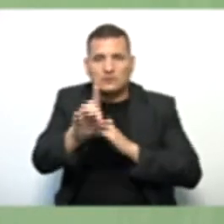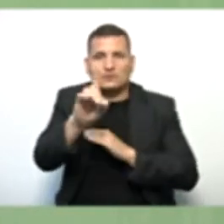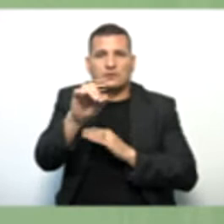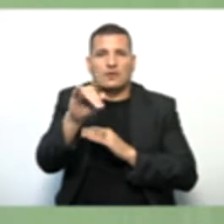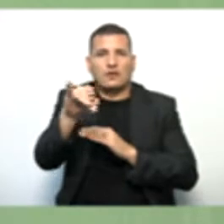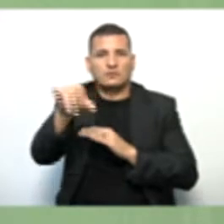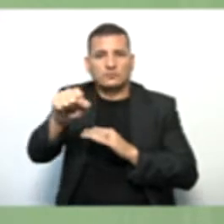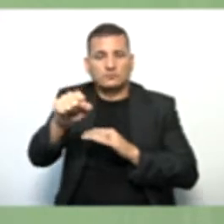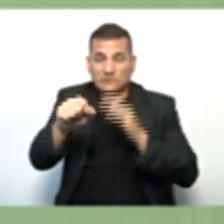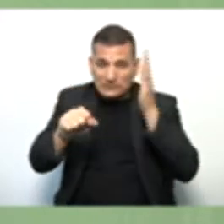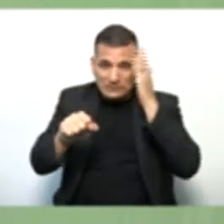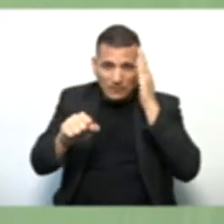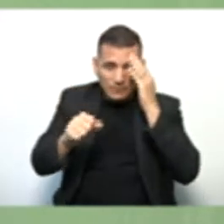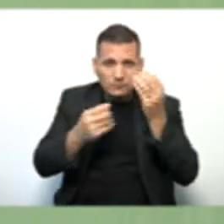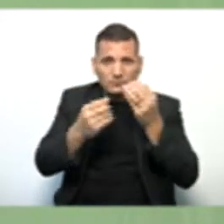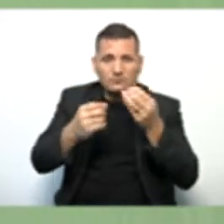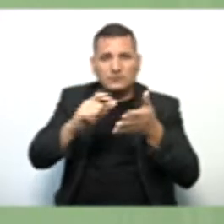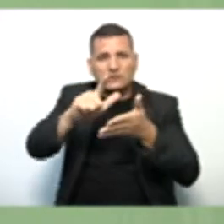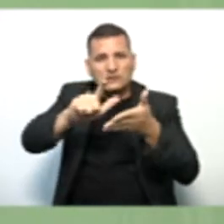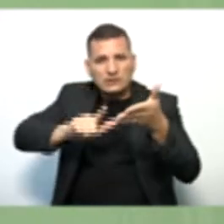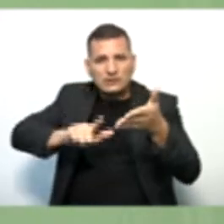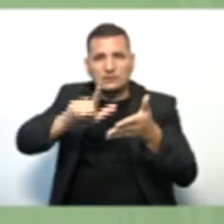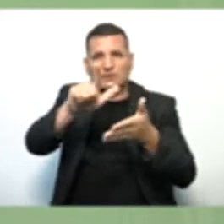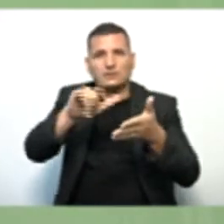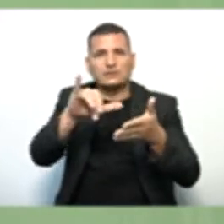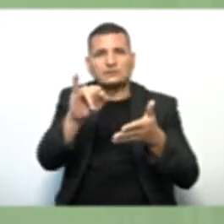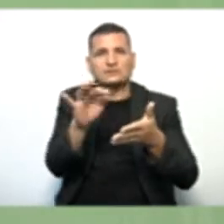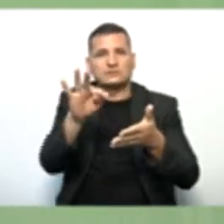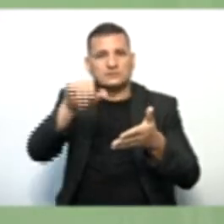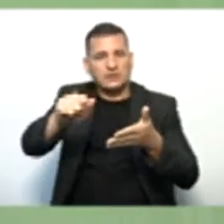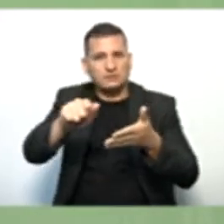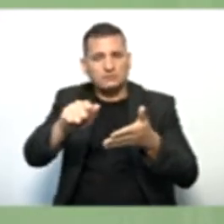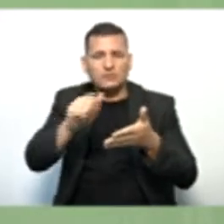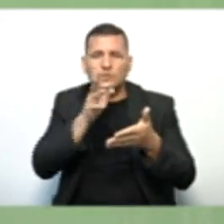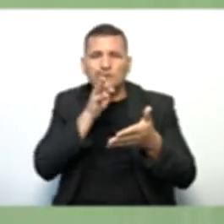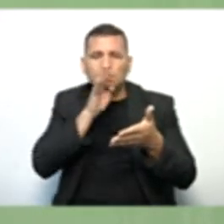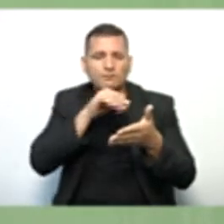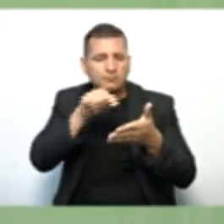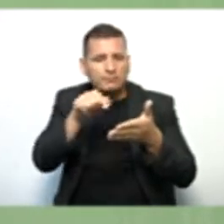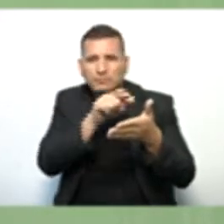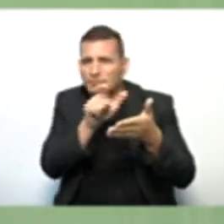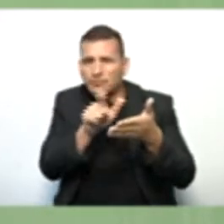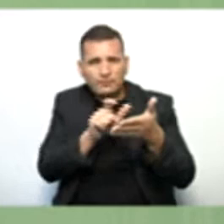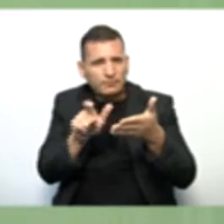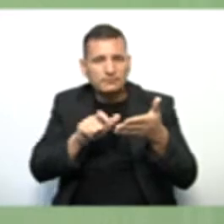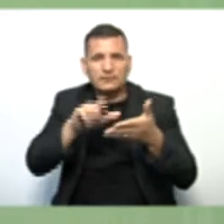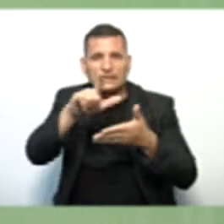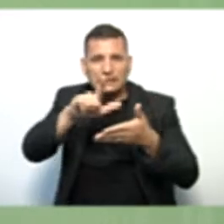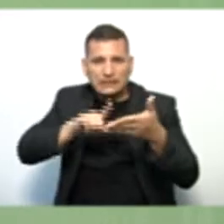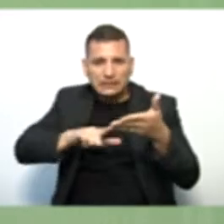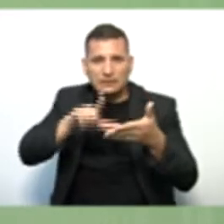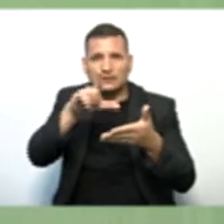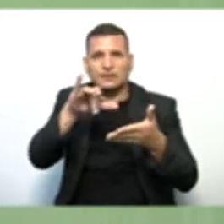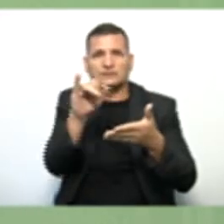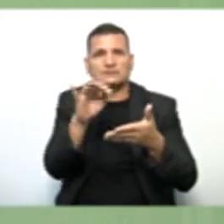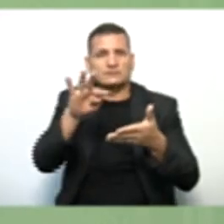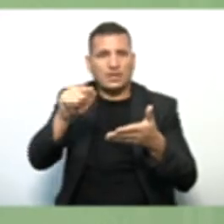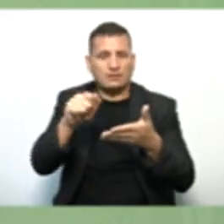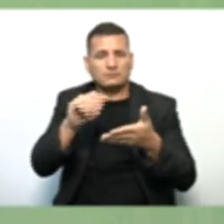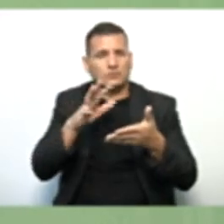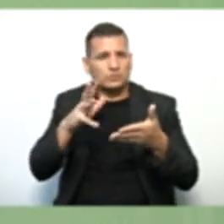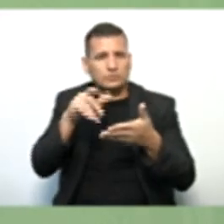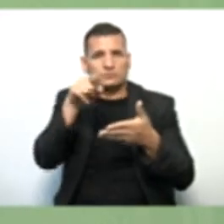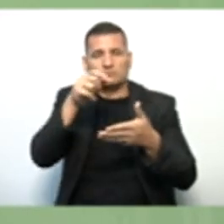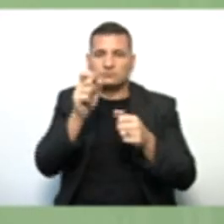listas, reconhecer elementos de inserção em uma lista, tá? Tudo isso para que você faça uma